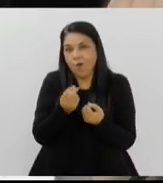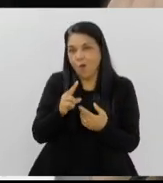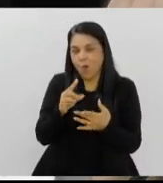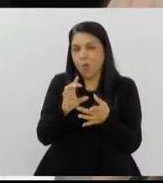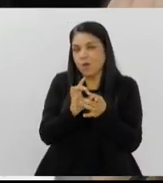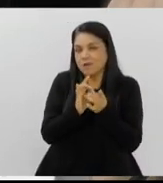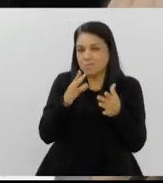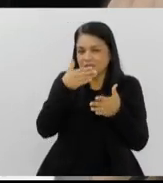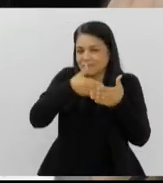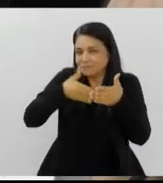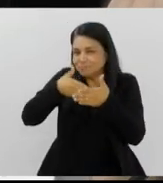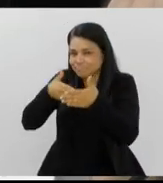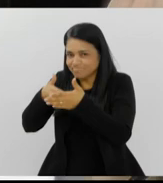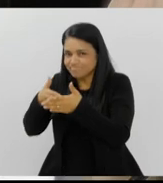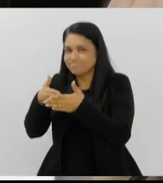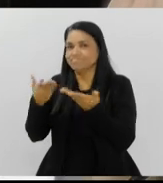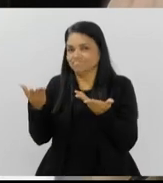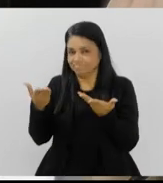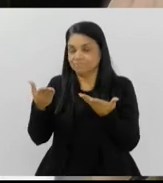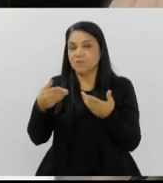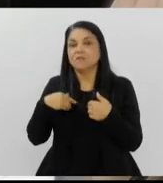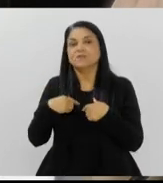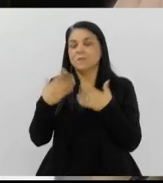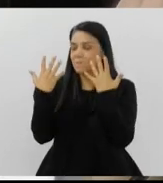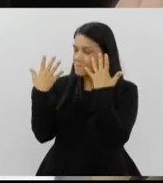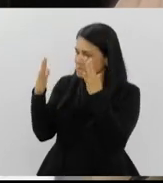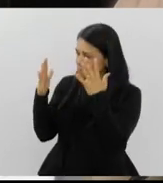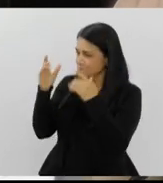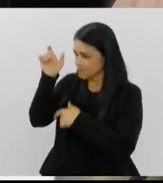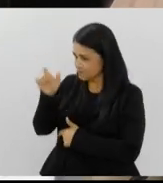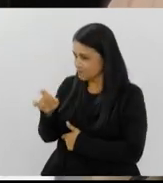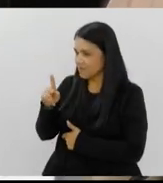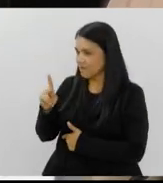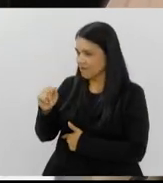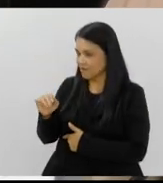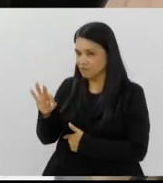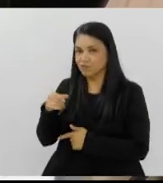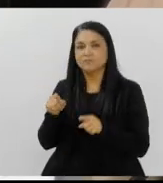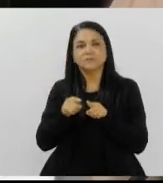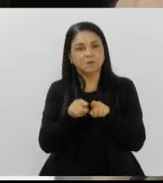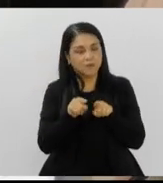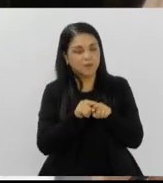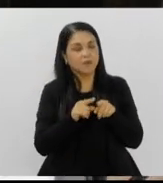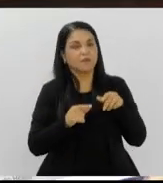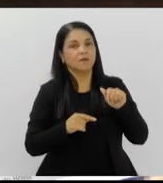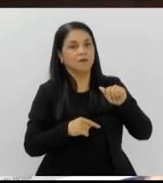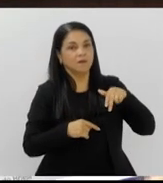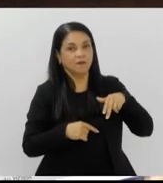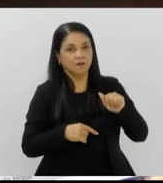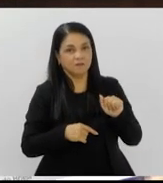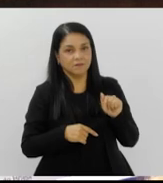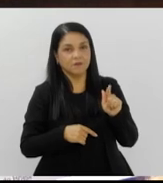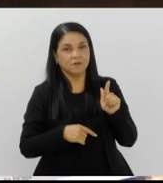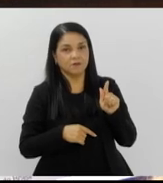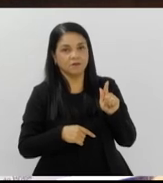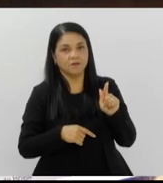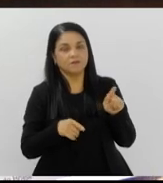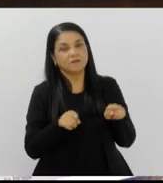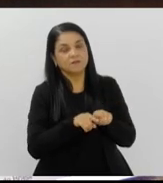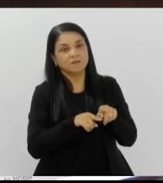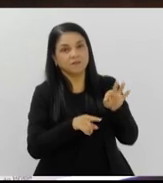constrangida. Então, é isso. Parabéns, Kátia. Parabéns, doutora Mônica Góes, doutora Silvia Drummond, Tia Ju e todos.